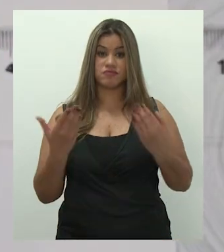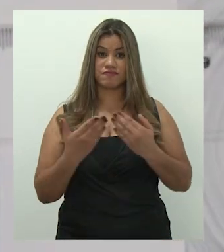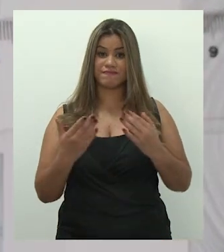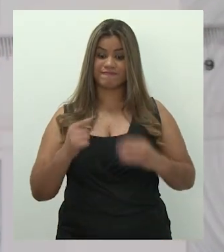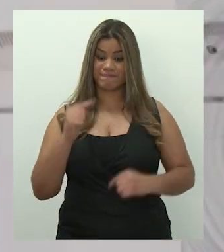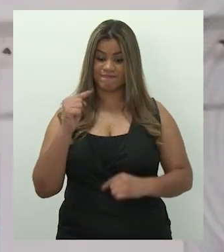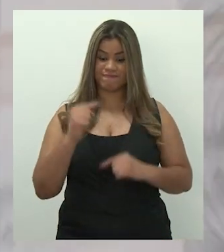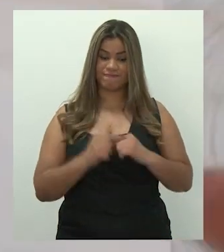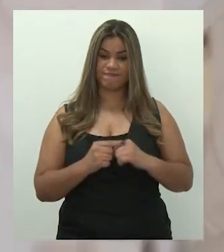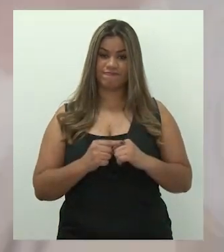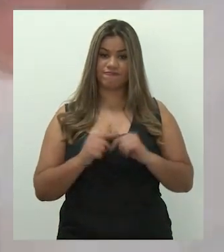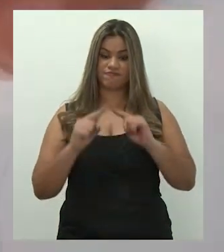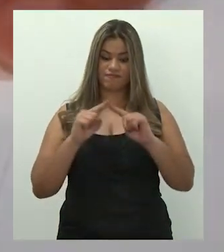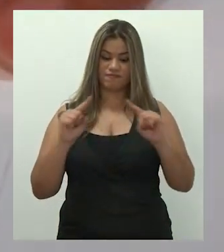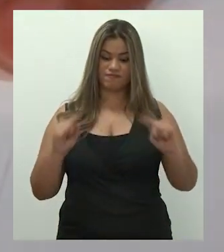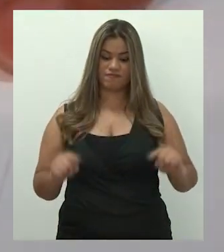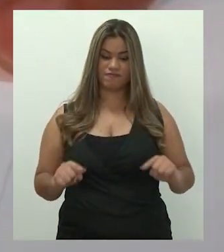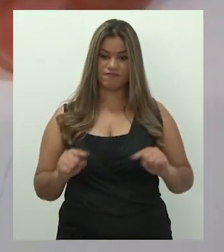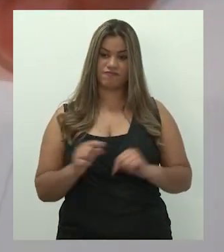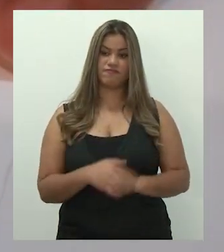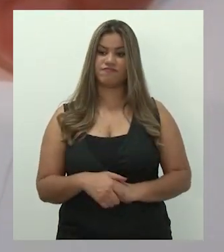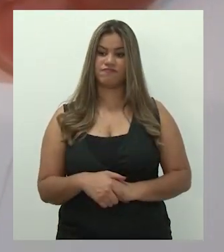menor.